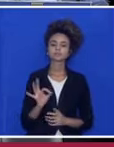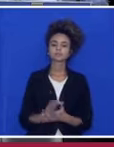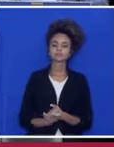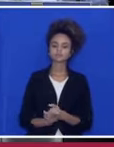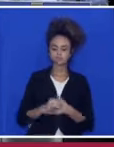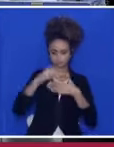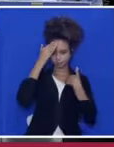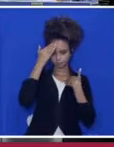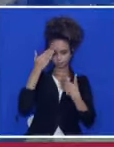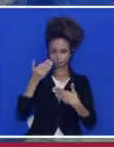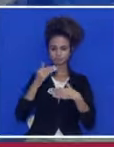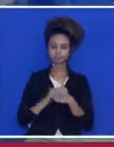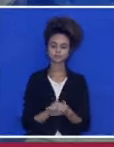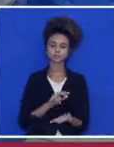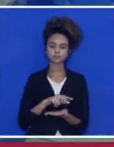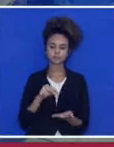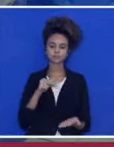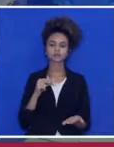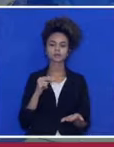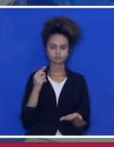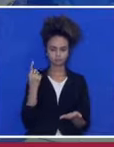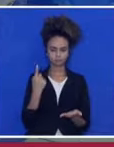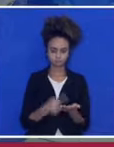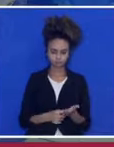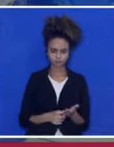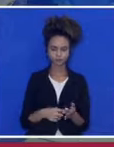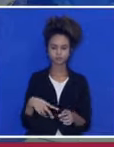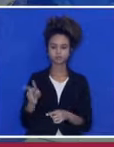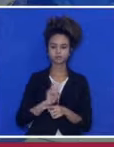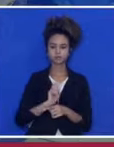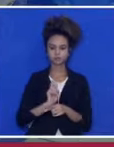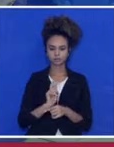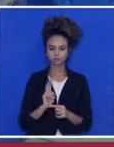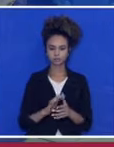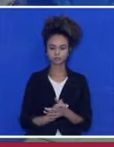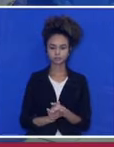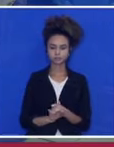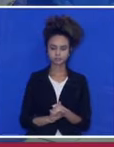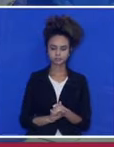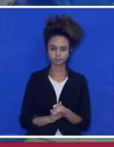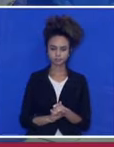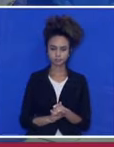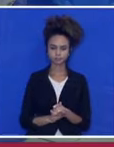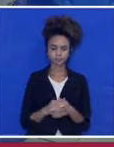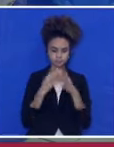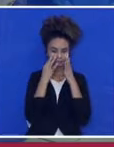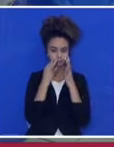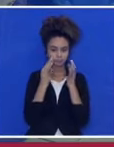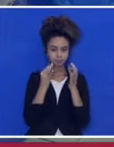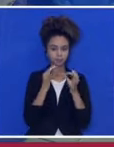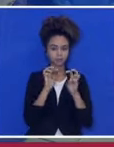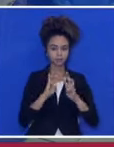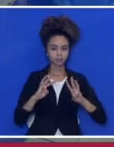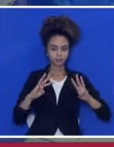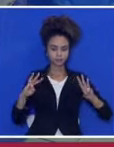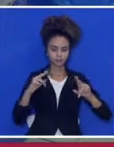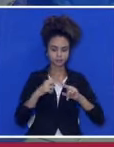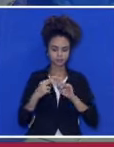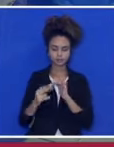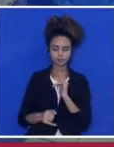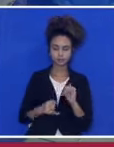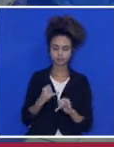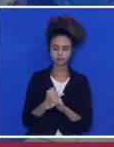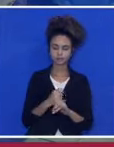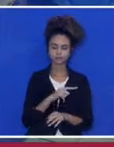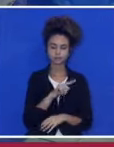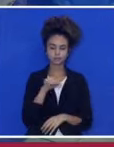Confirmo. Obrigado. Sorteio da dupla cena realizado, validado por nossas auditoras. Fique atento à página da Caixa na internet.